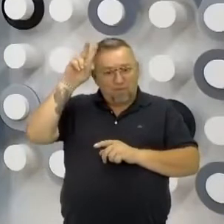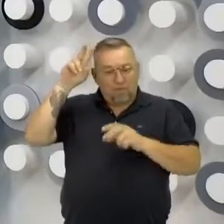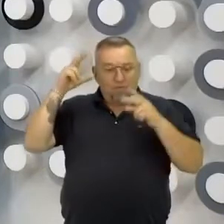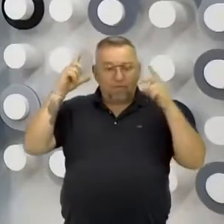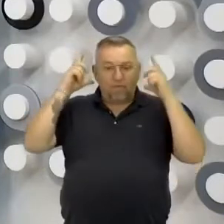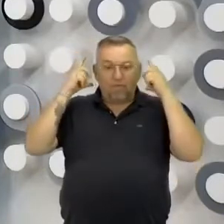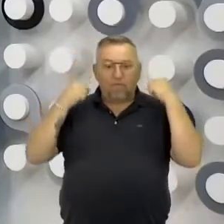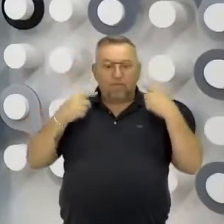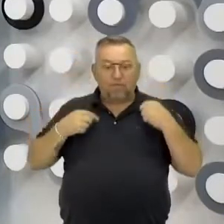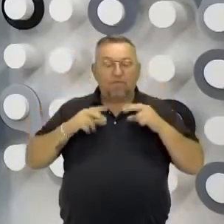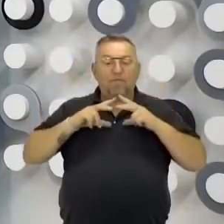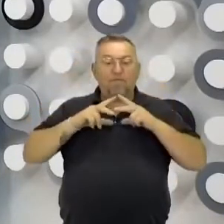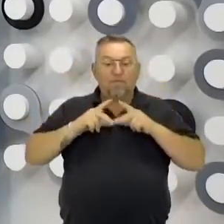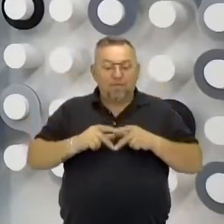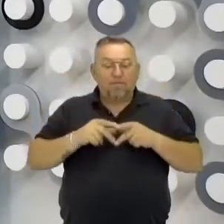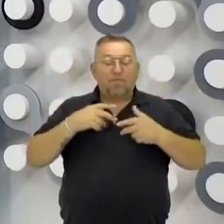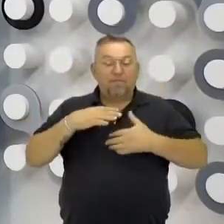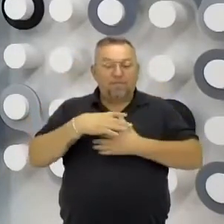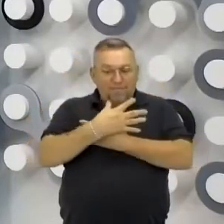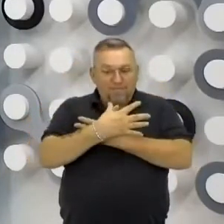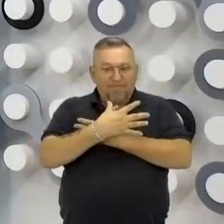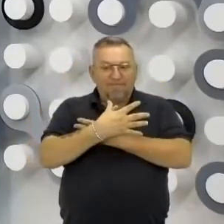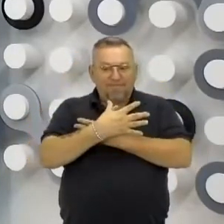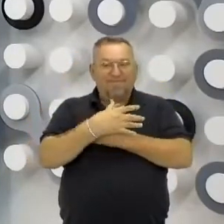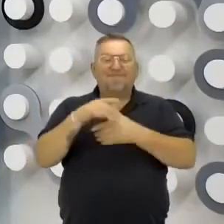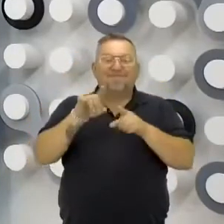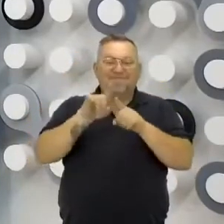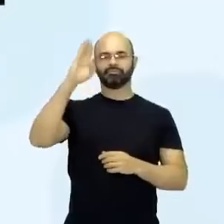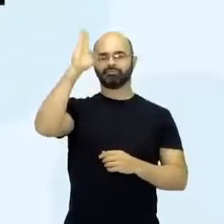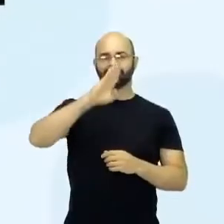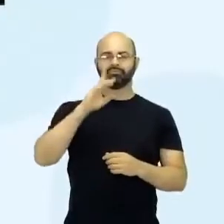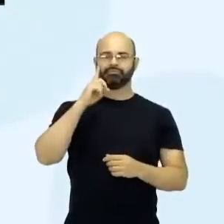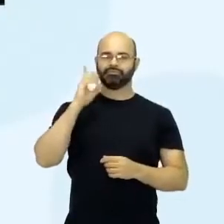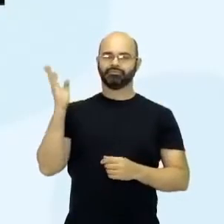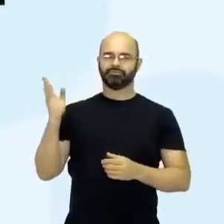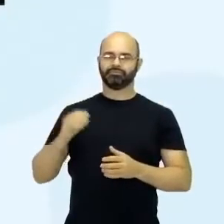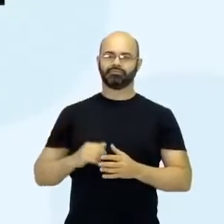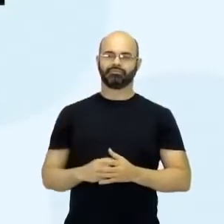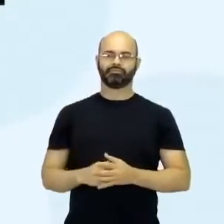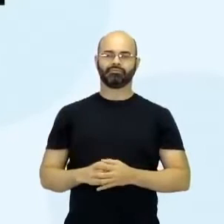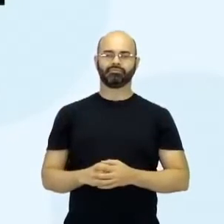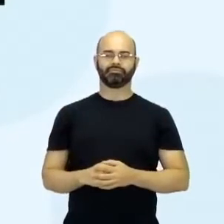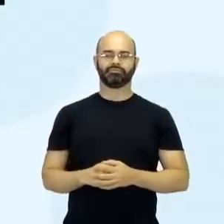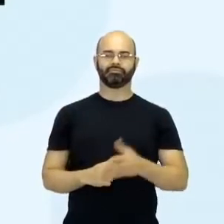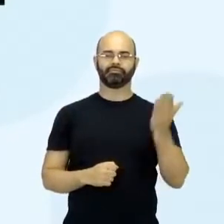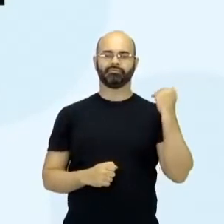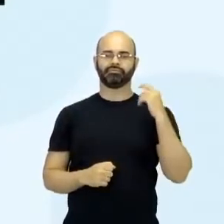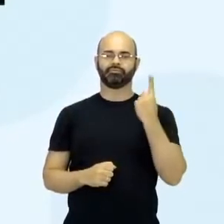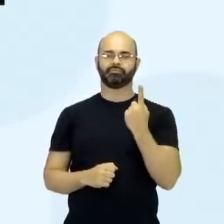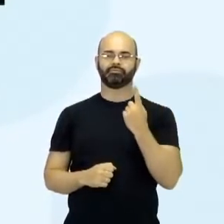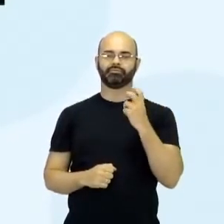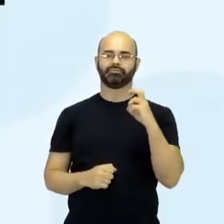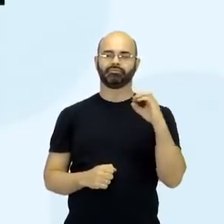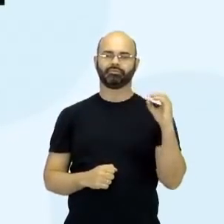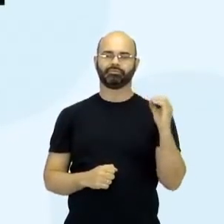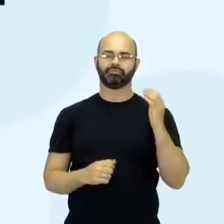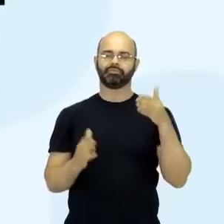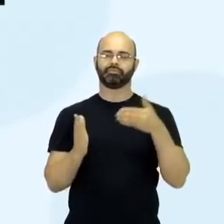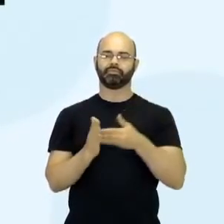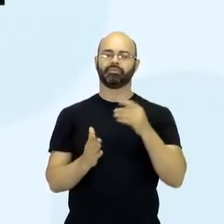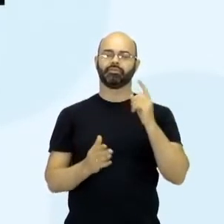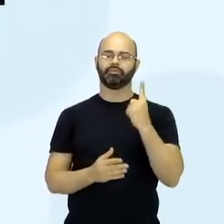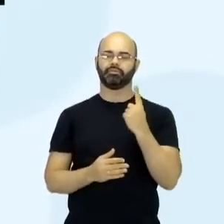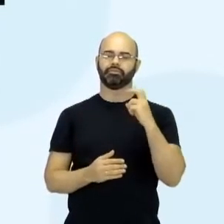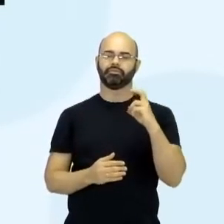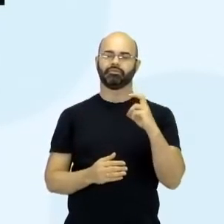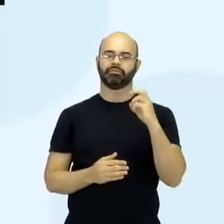maias, astecas, e entre milhões de outras etnias. A gente tem uma sequência, né, de 1500 a 1530,